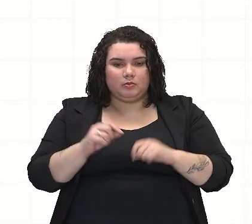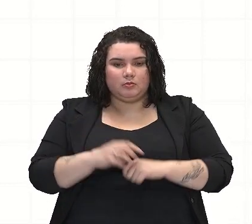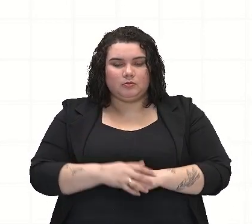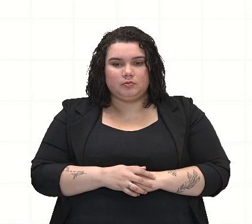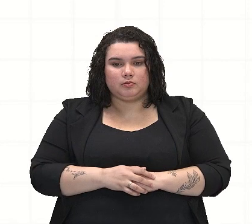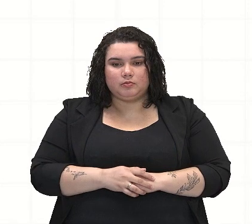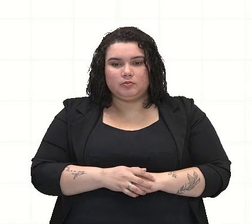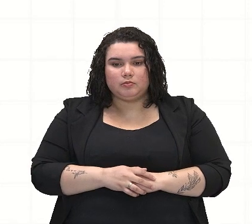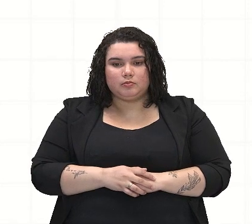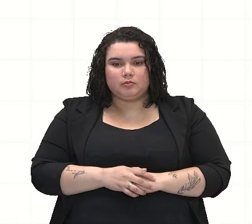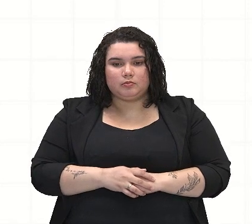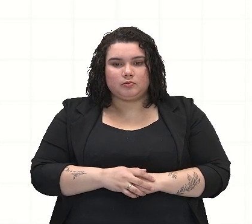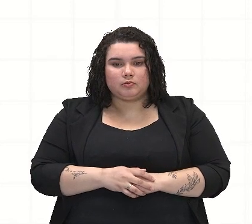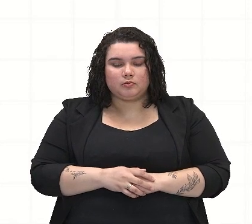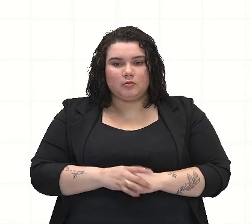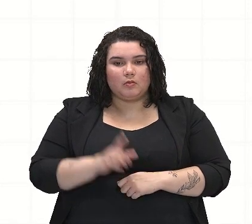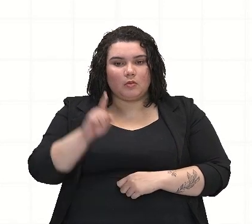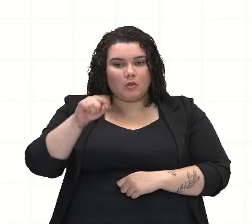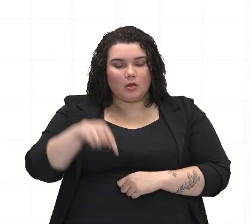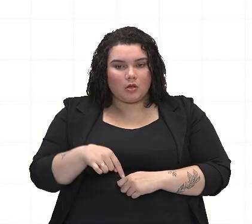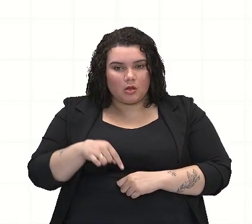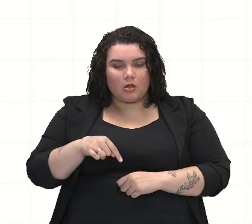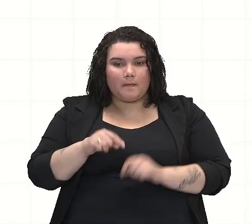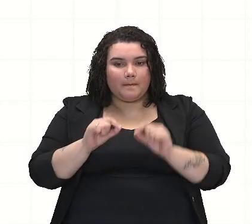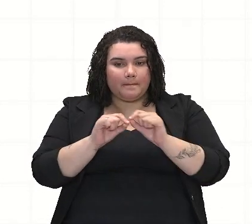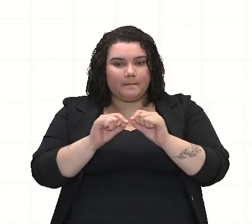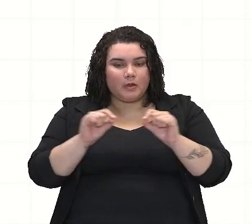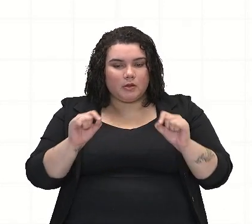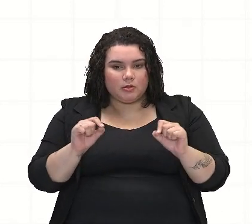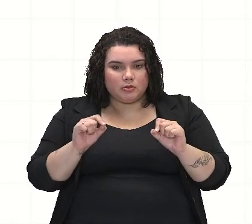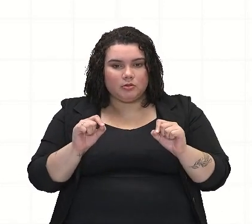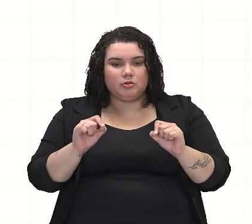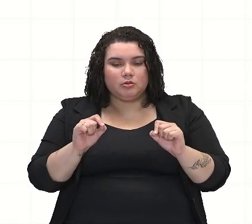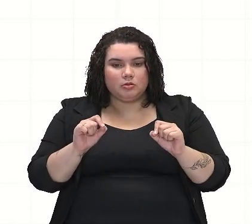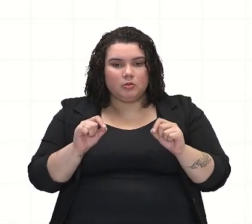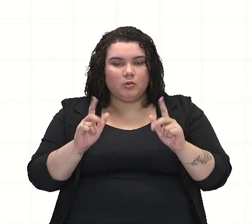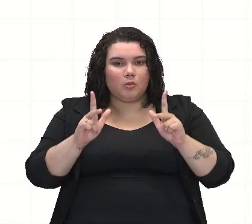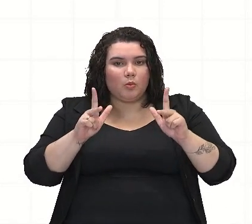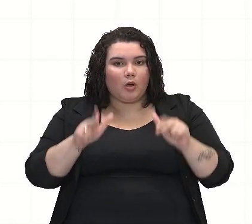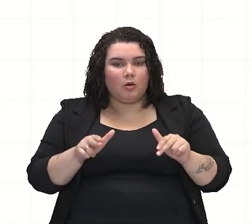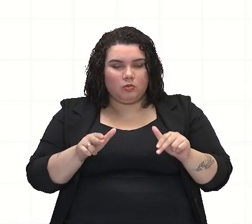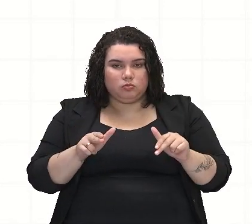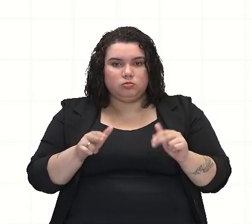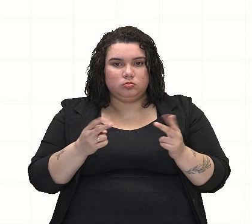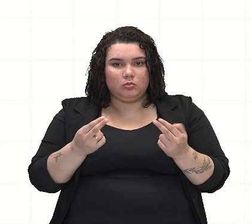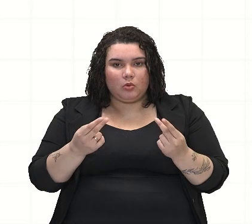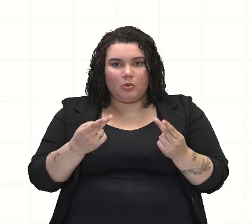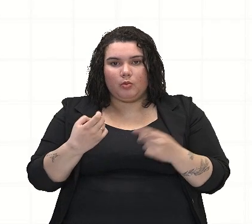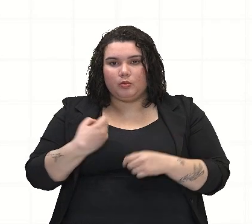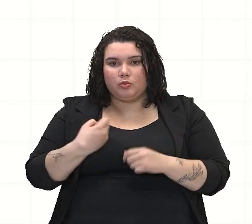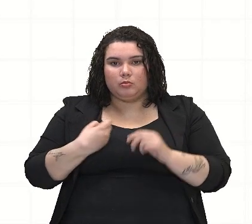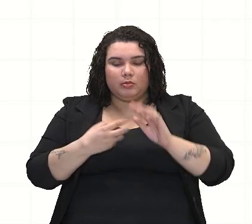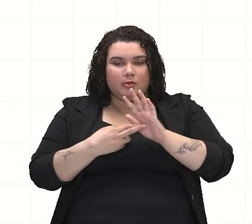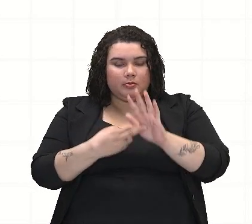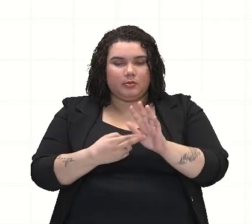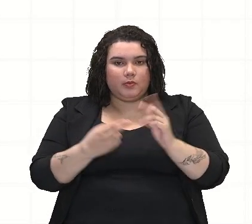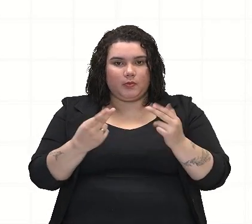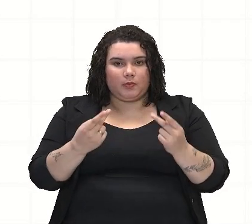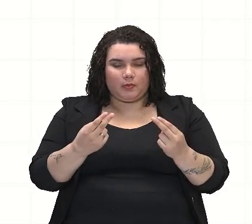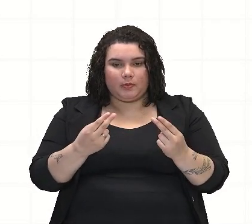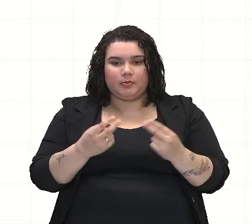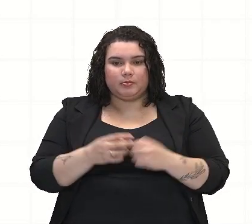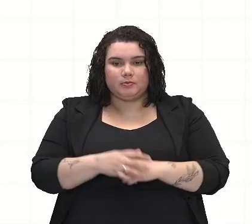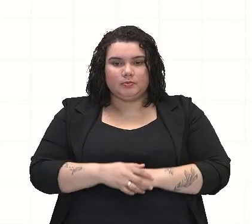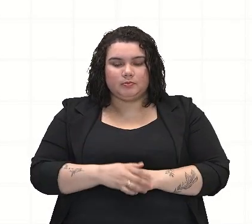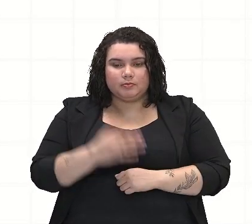São medidas equivalentes, são medidas iguais aqui, né? Ó, olha o